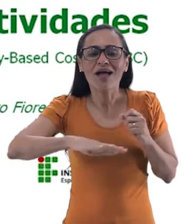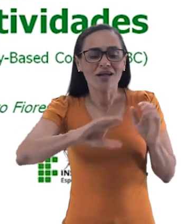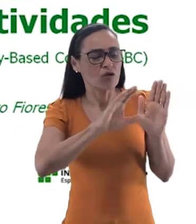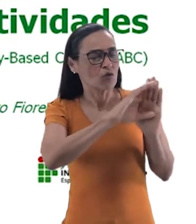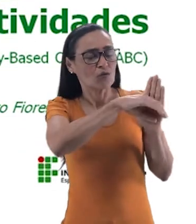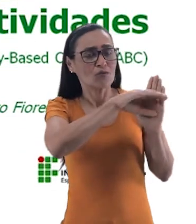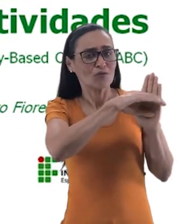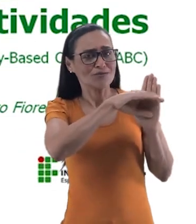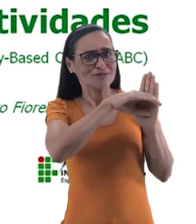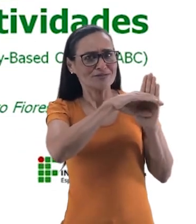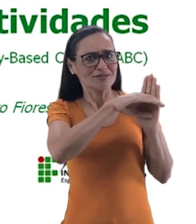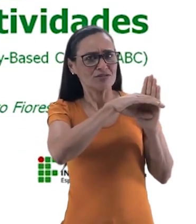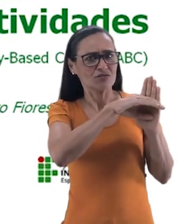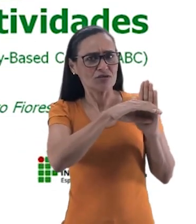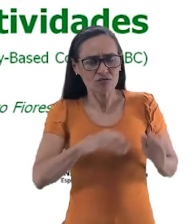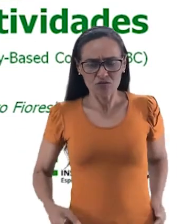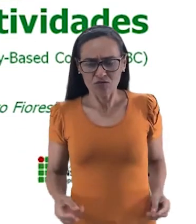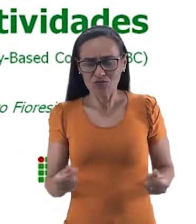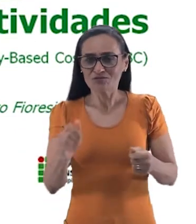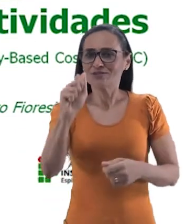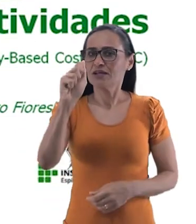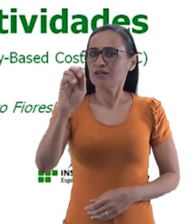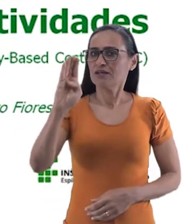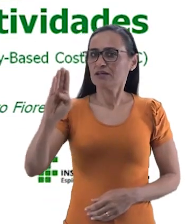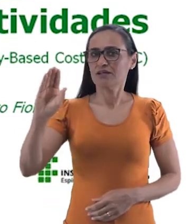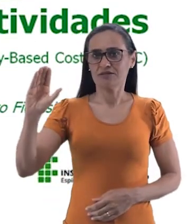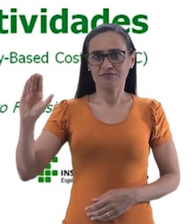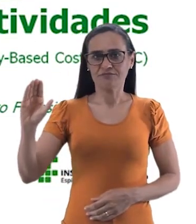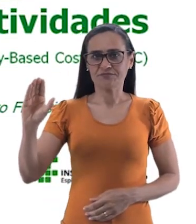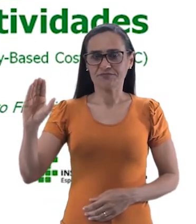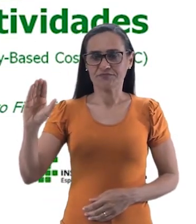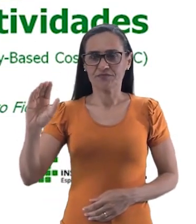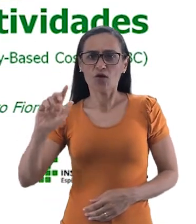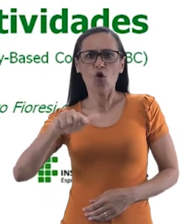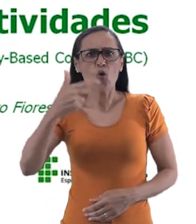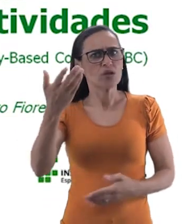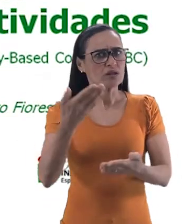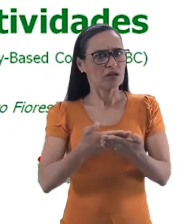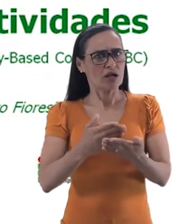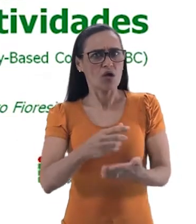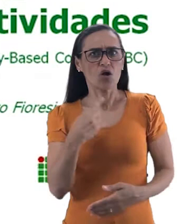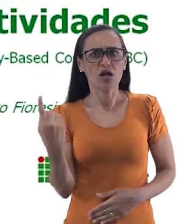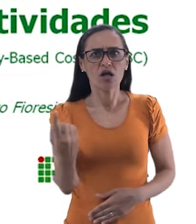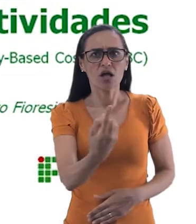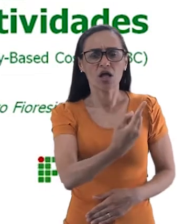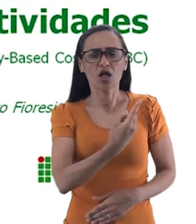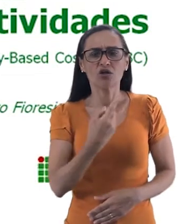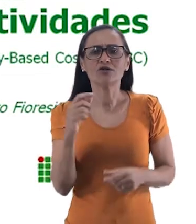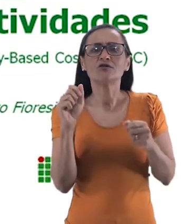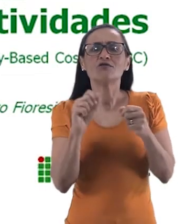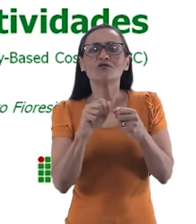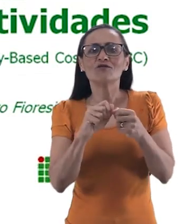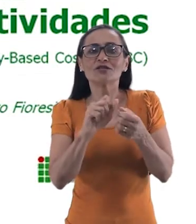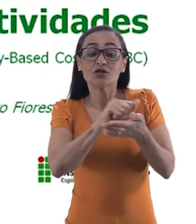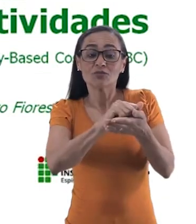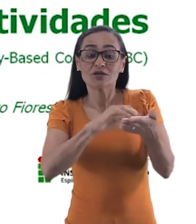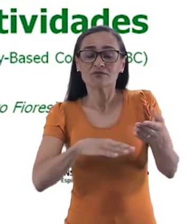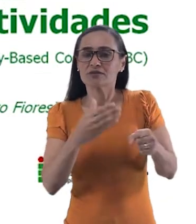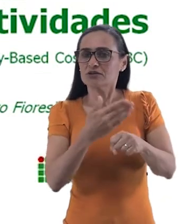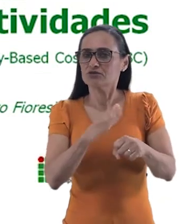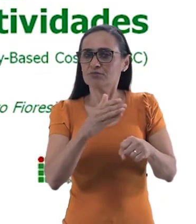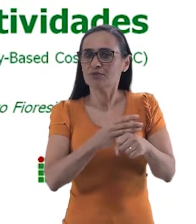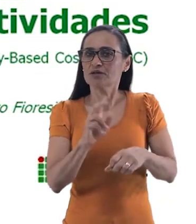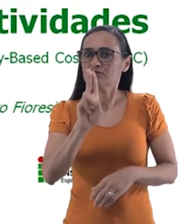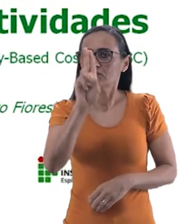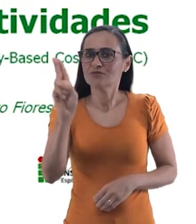parte conceitual do custeio ABC. E numa outra aula nós iremos fazer um